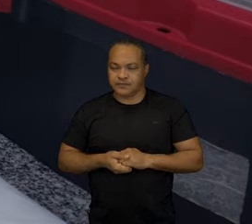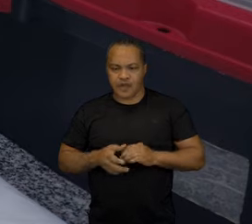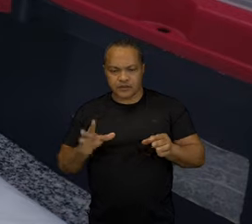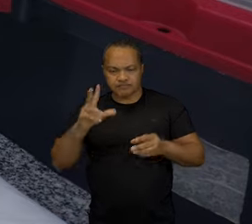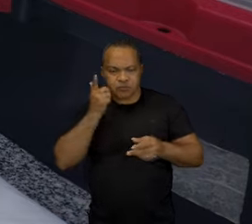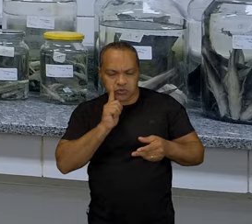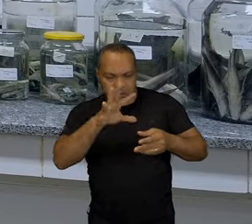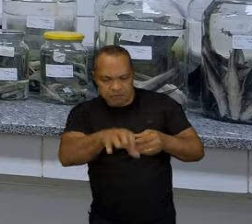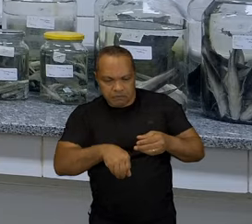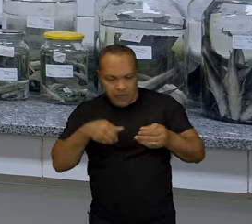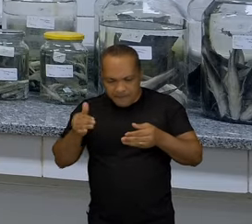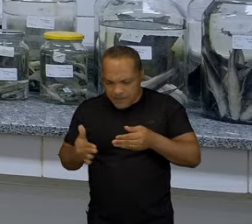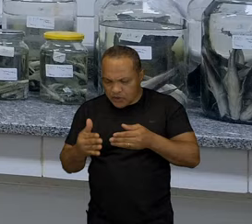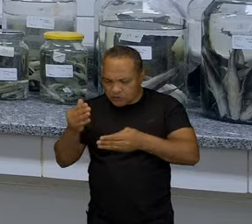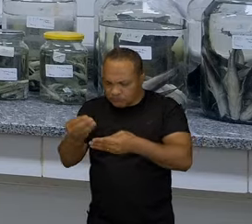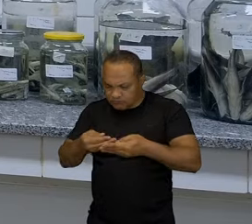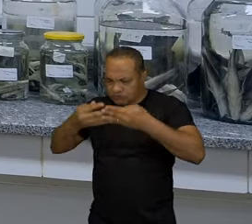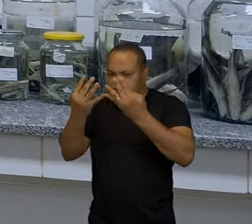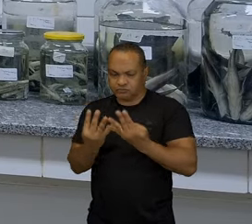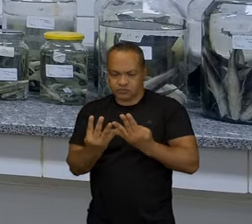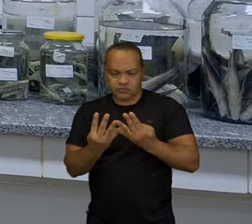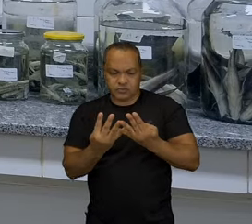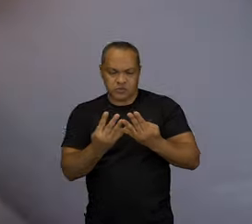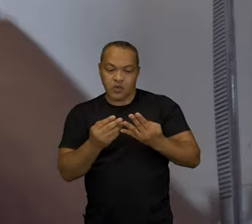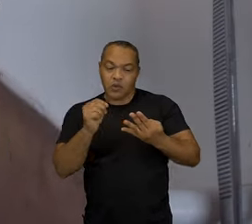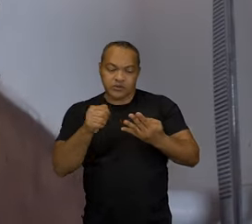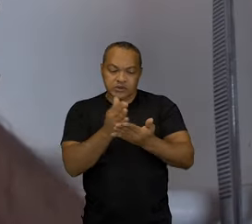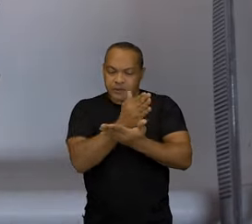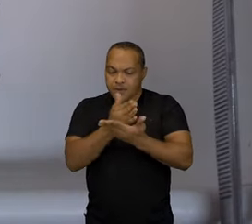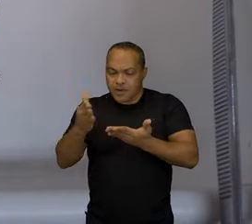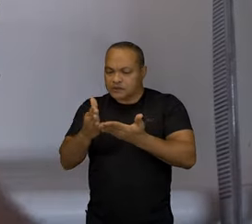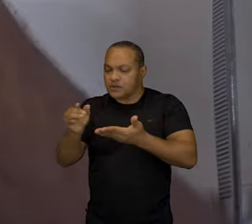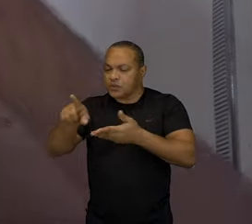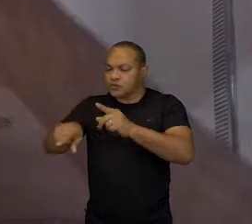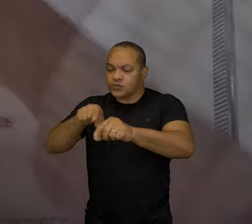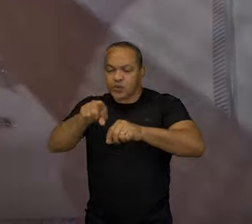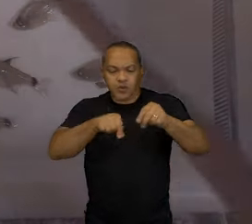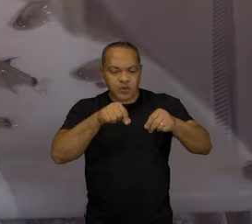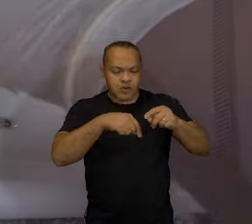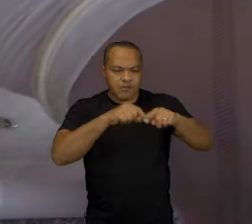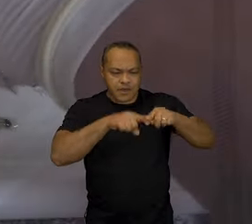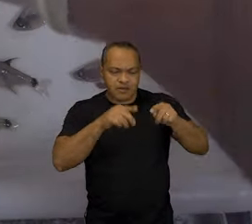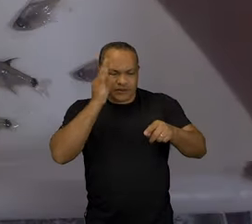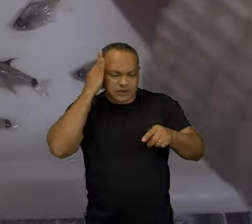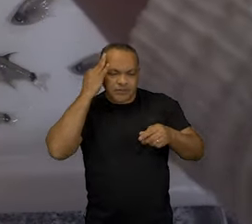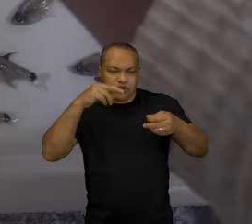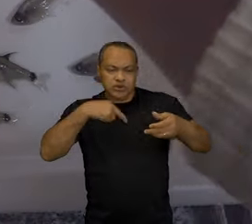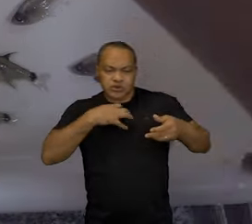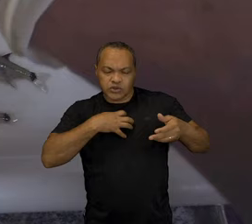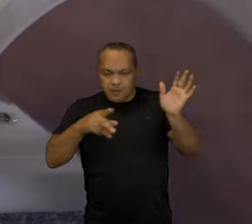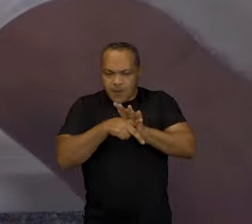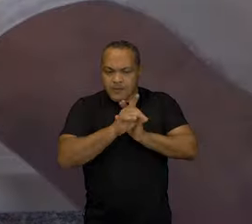Depois de coletar os indivíduos e fixá-los, nós realizamos uma triagem inicial, uma separação, com base nas principais